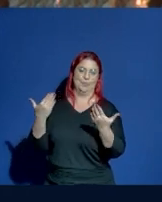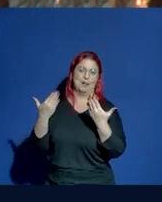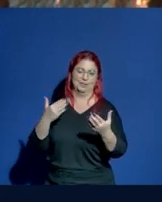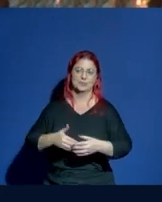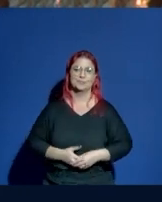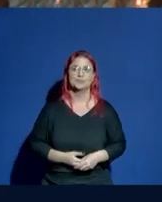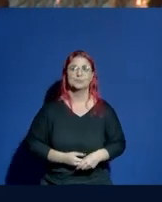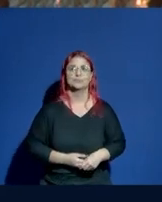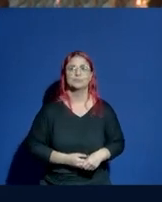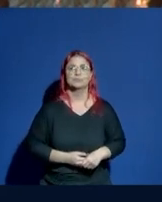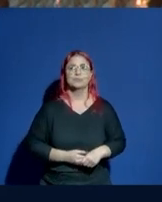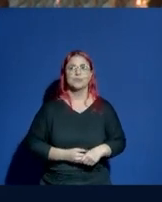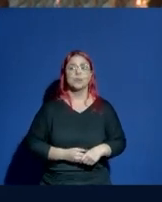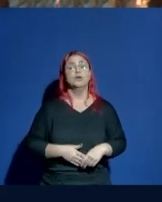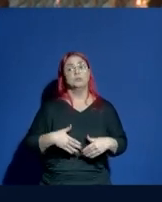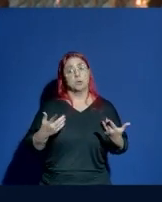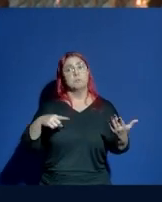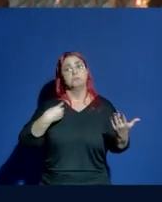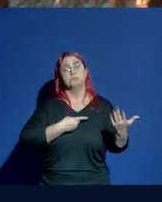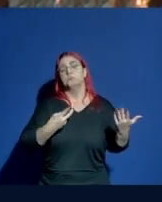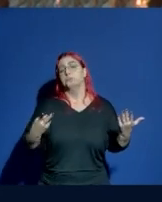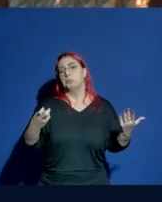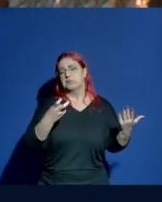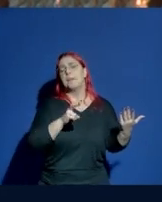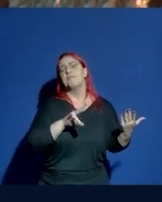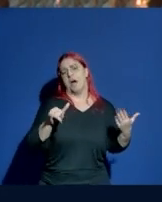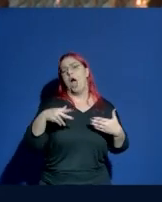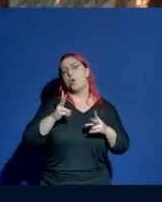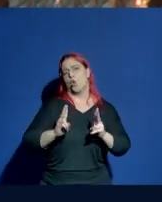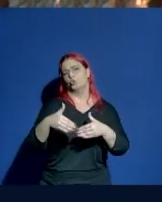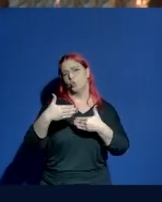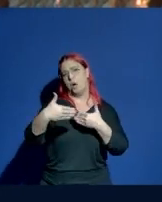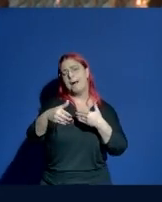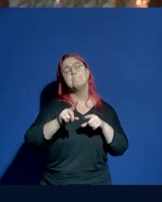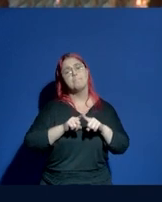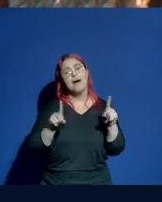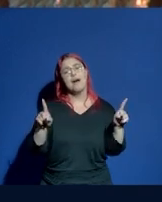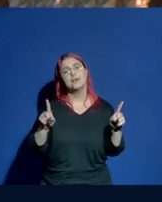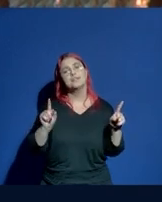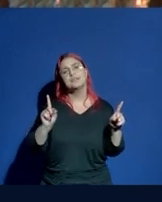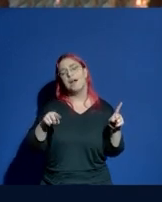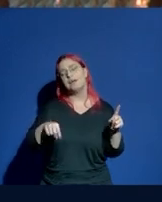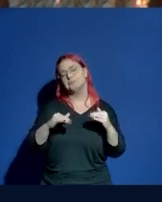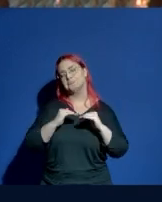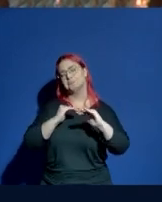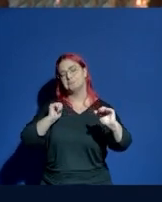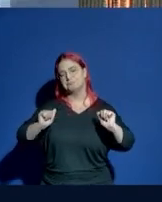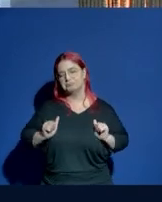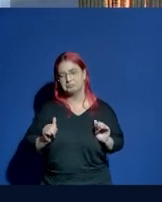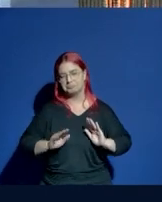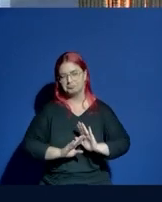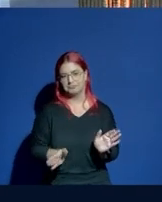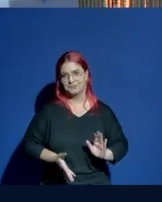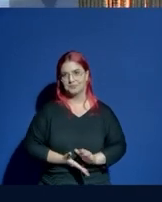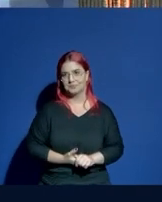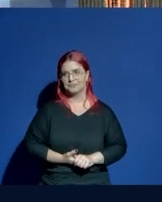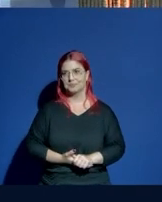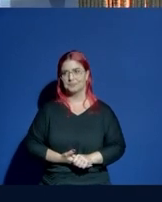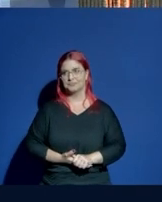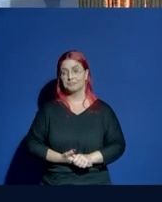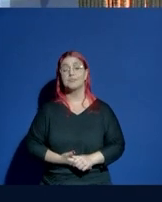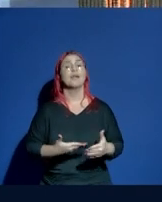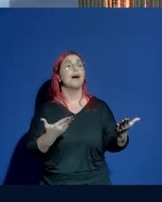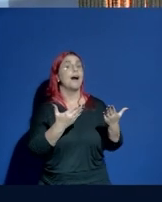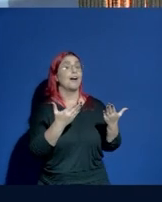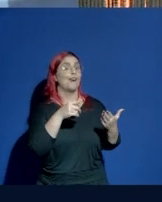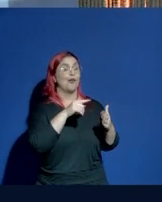extraordinário então a gente observa que a coisa vai continuar andando e É só uma questão de se acomodar mesmo Nicole eu vou pedir para você